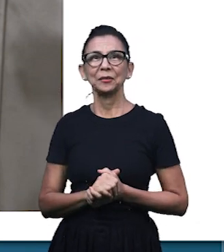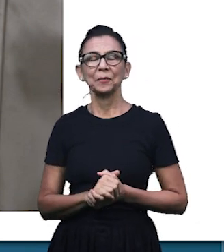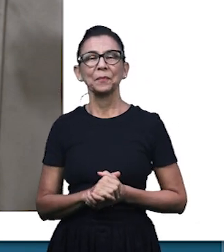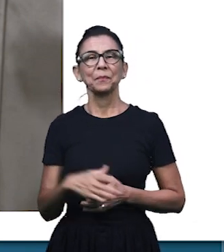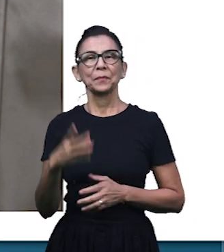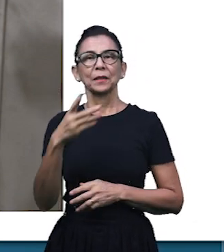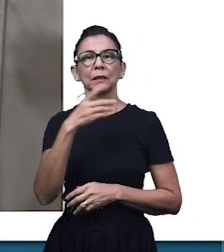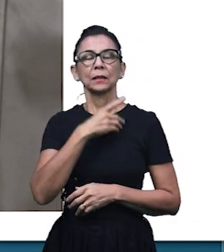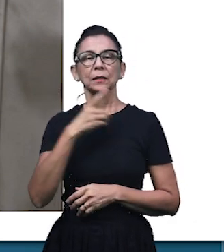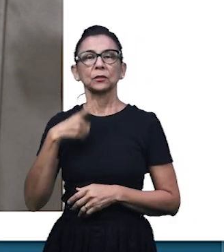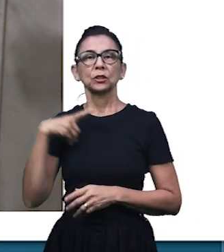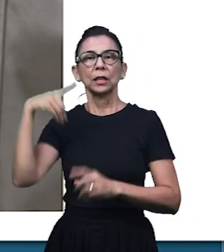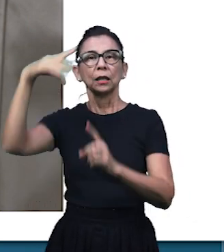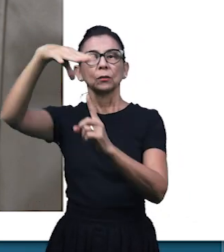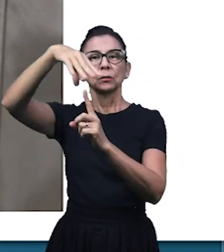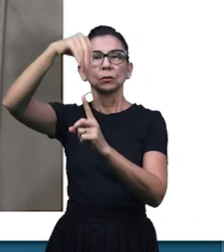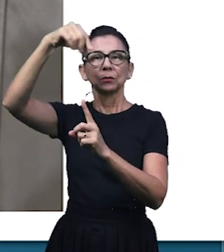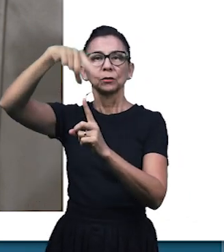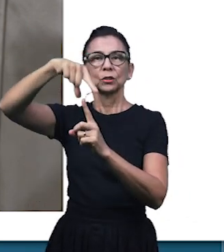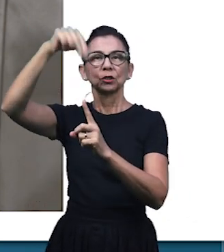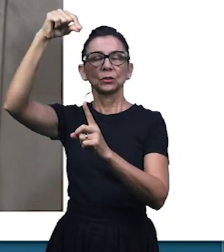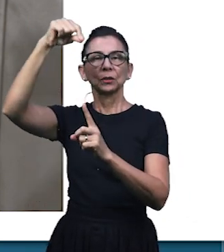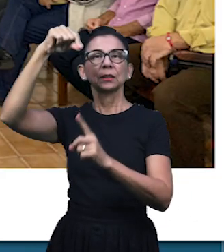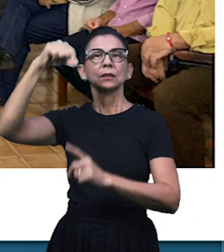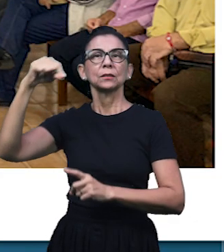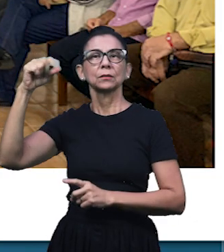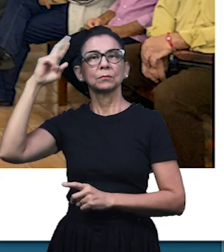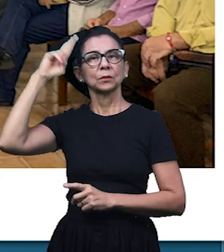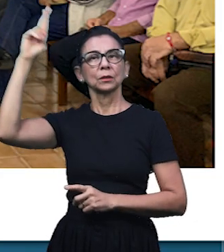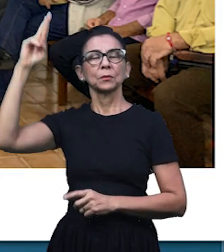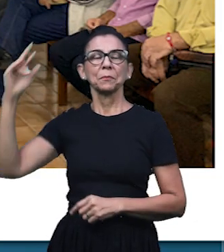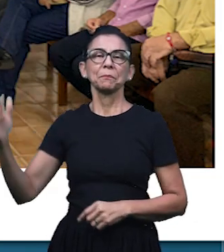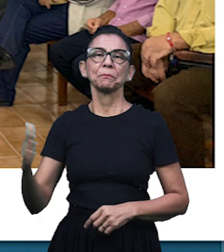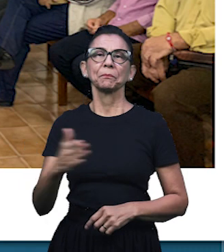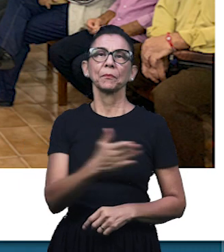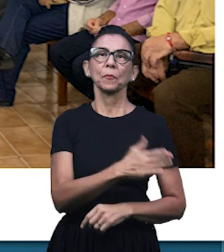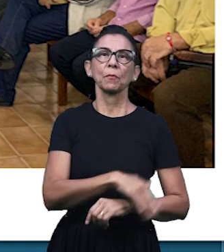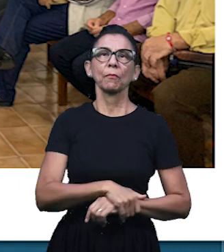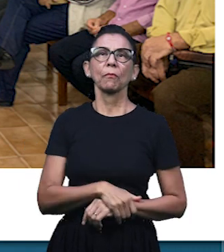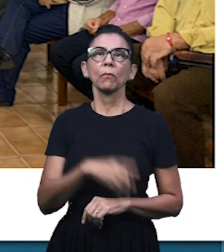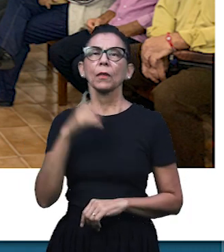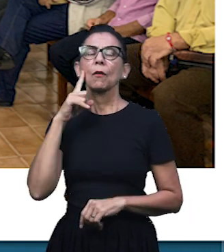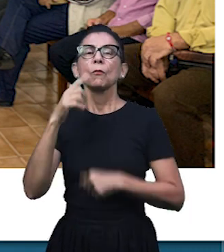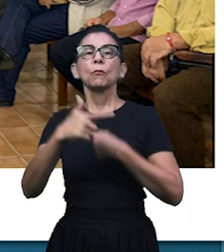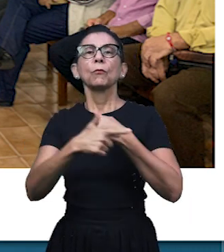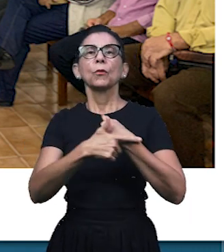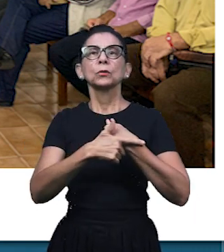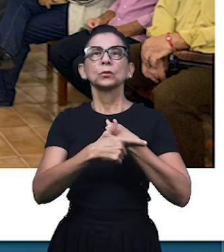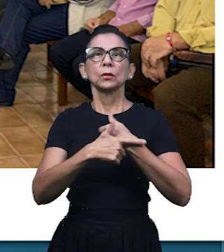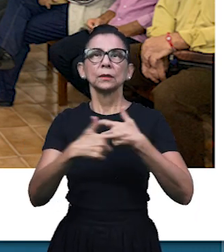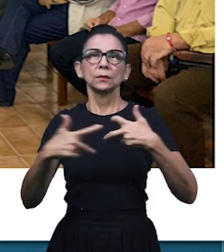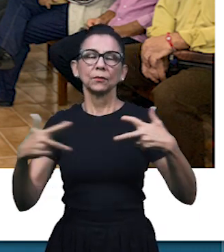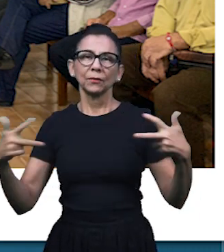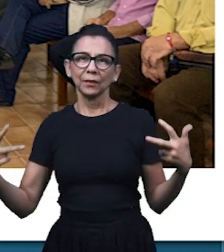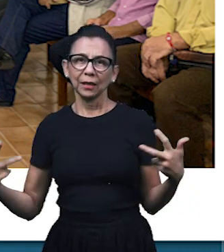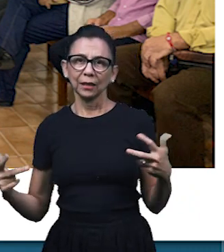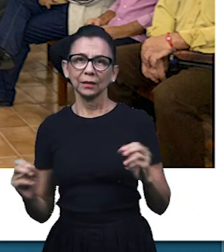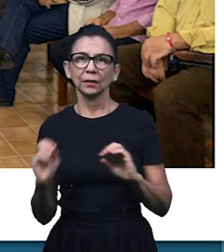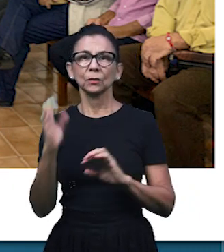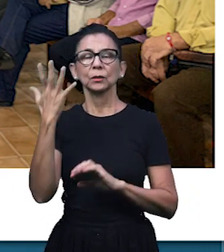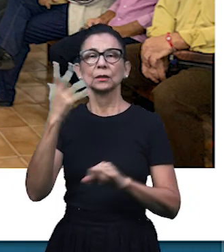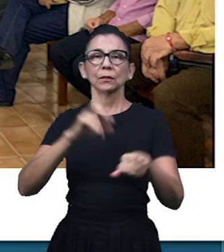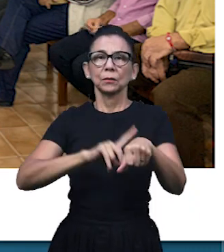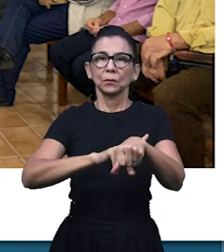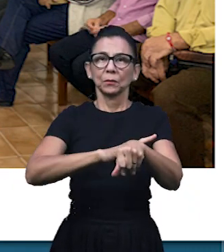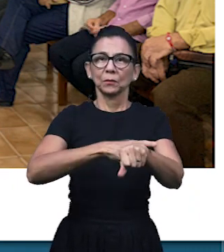chamado para a realização da obra do Senhor. Agora temos uma reunião de irmãos com funções na igreja que aconteceu na cidade